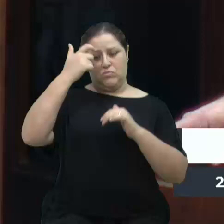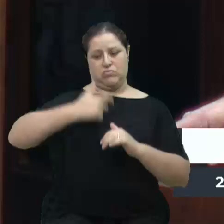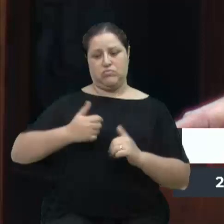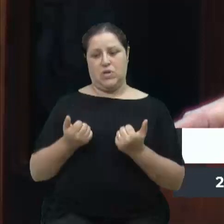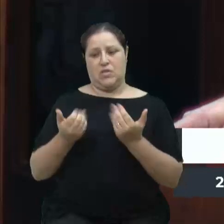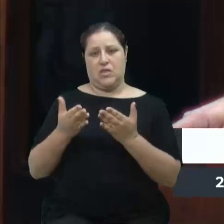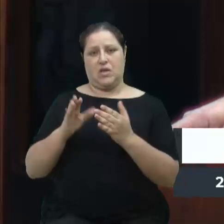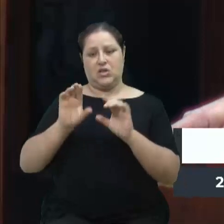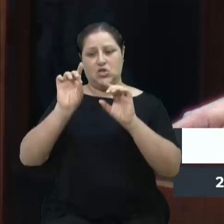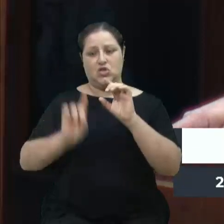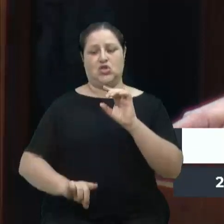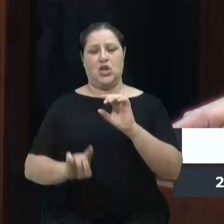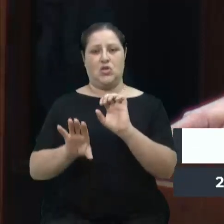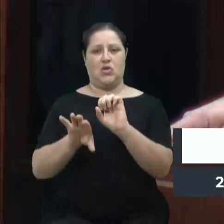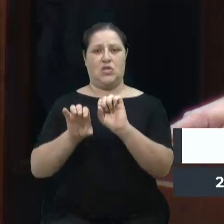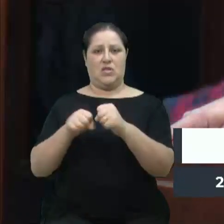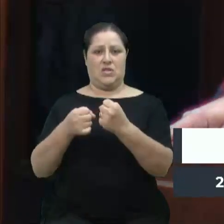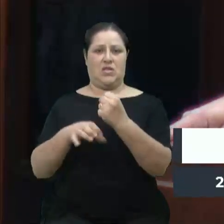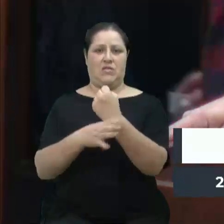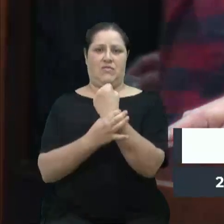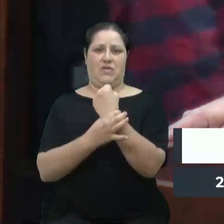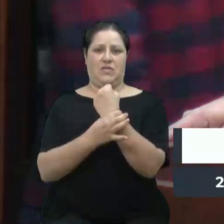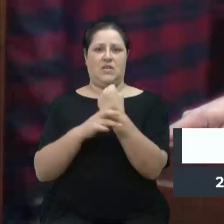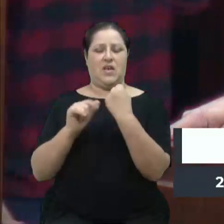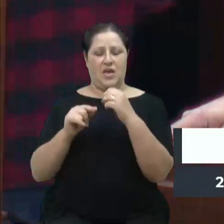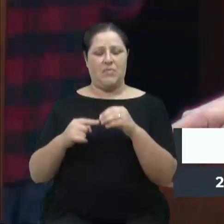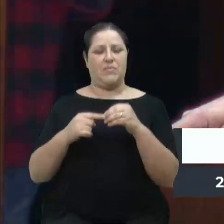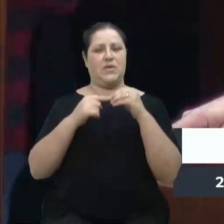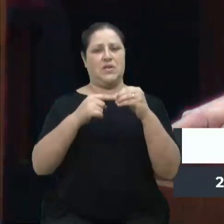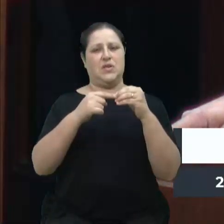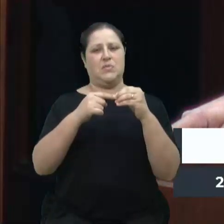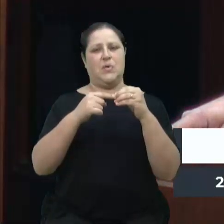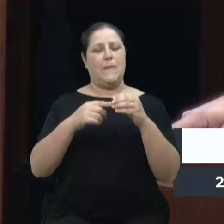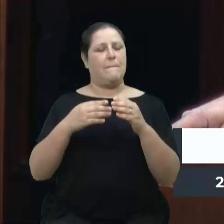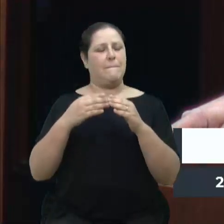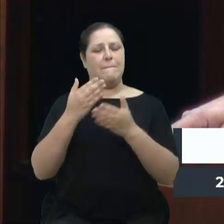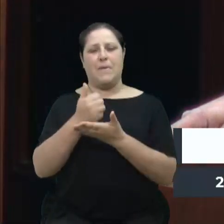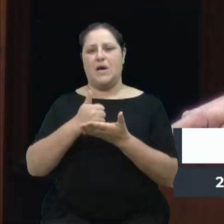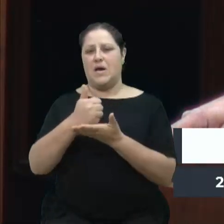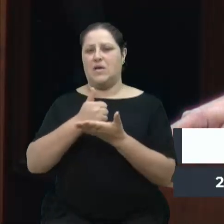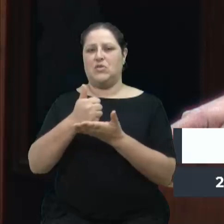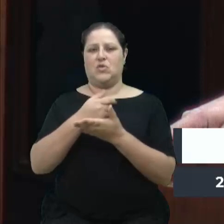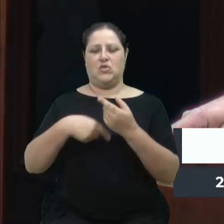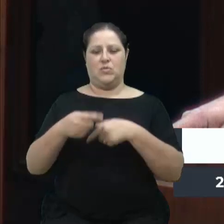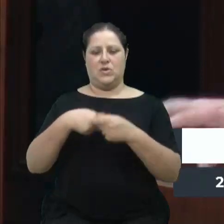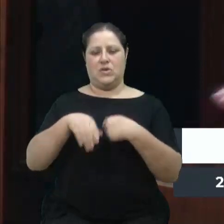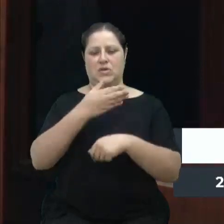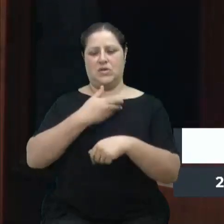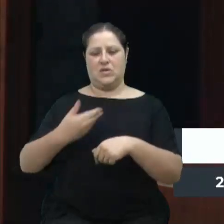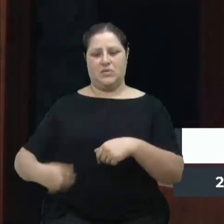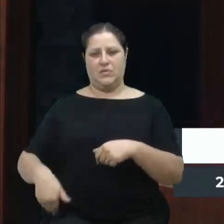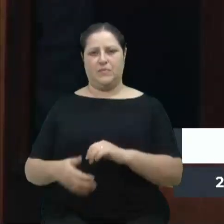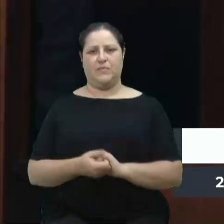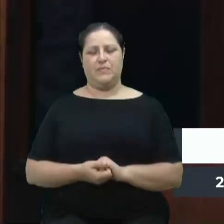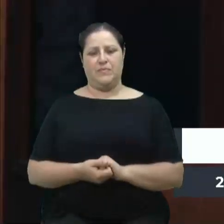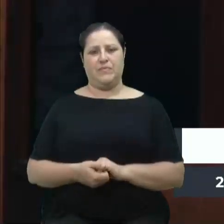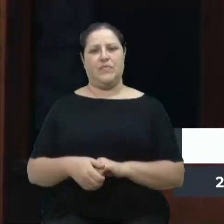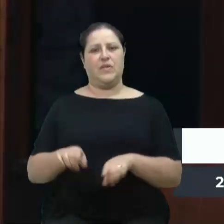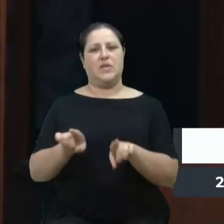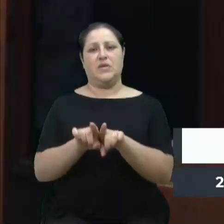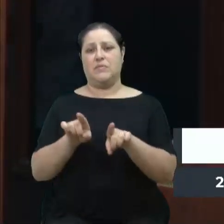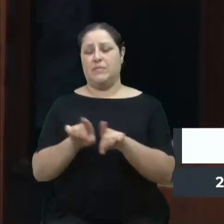é princípio básico da administração pública, e ainda mais, não me